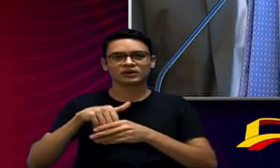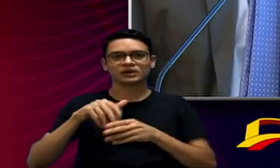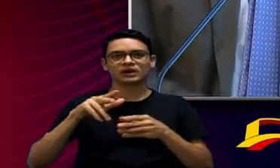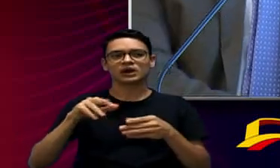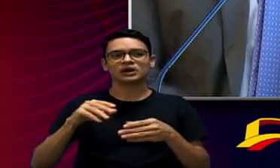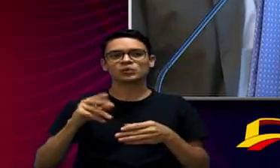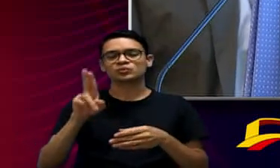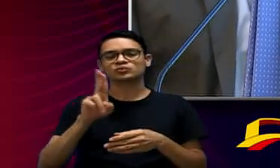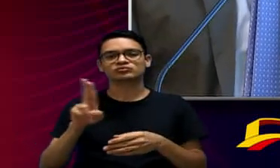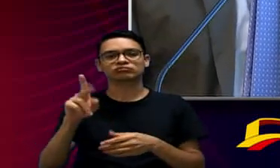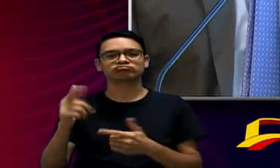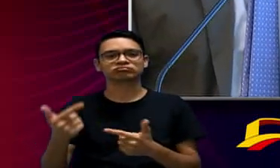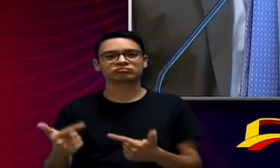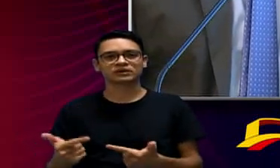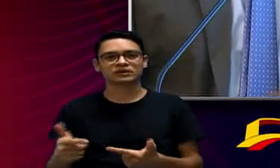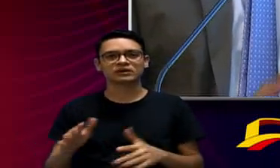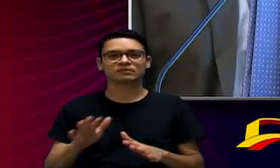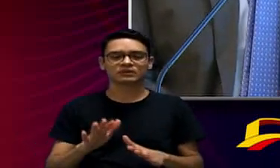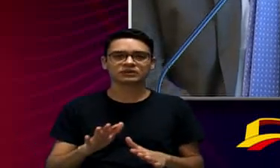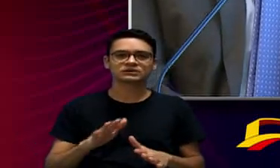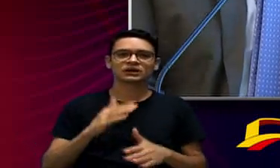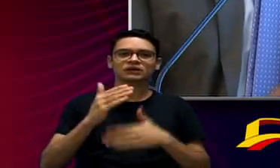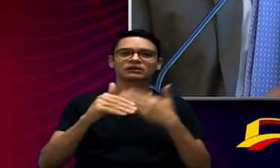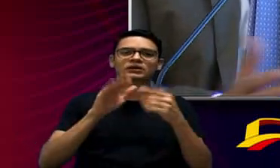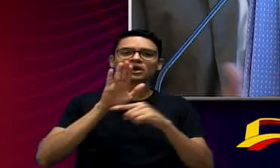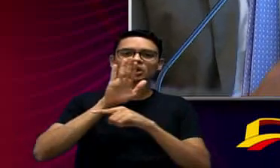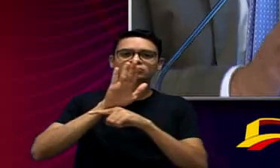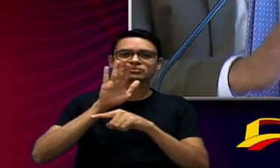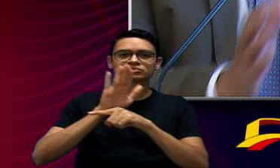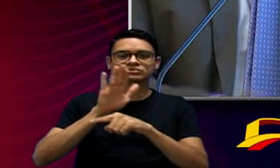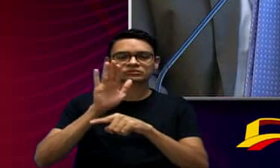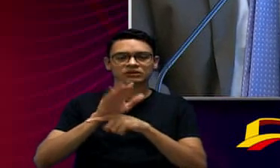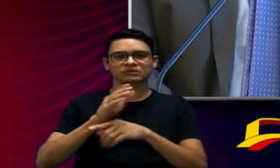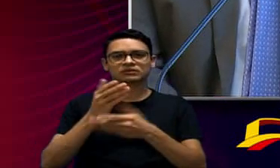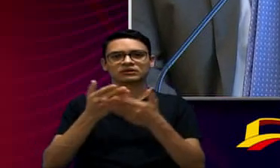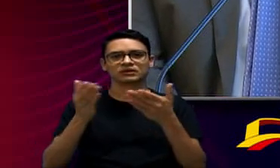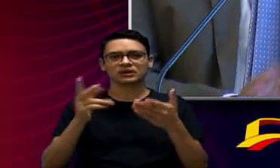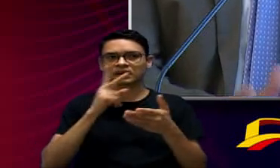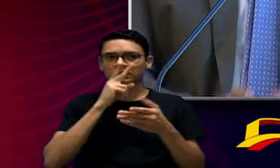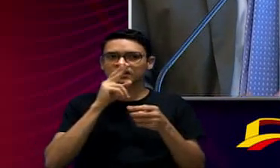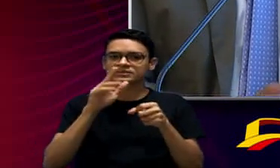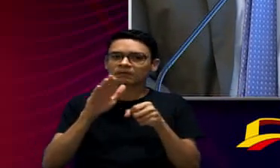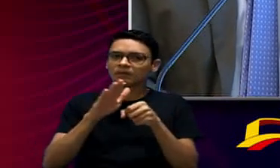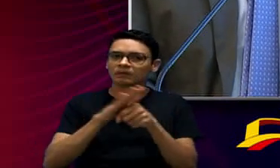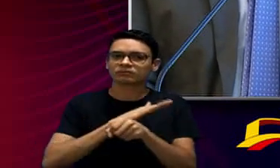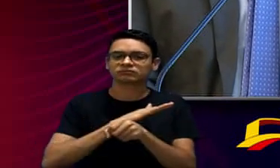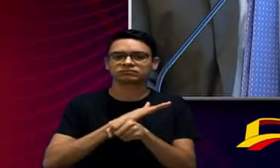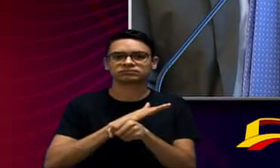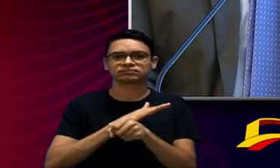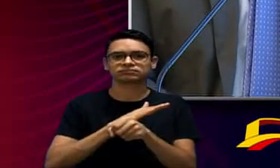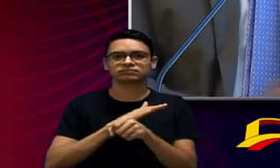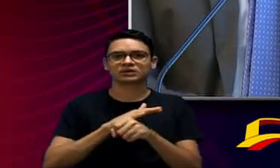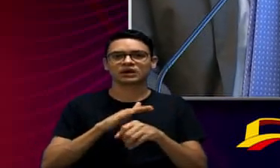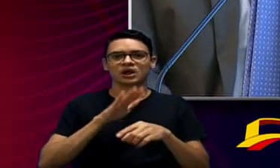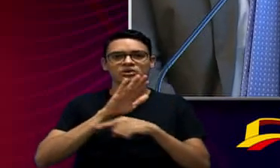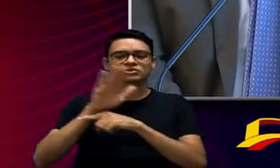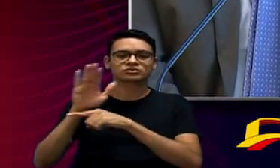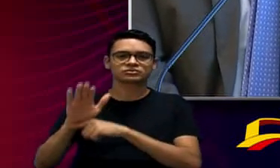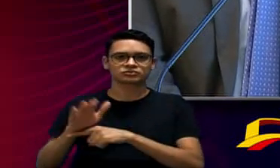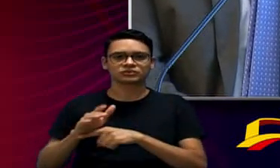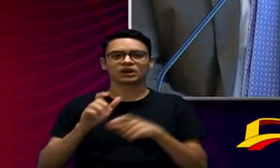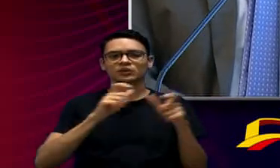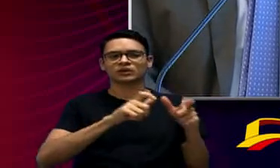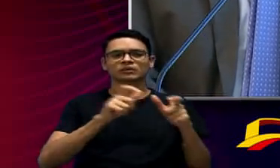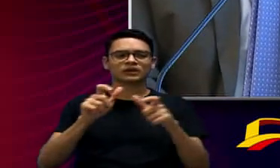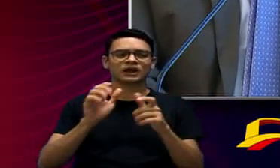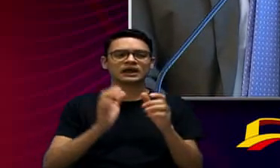utilizado, mais uma situação para ajudar, no caso, né, para a gente tapar esse buraco que necessita ainda todos os locais. Na